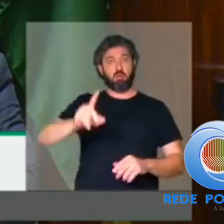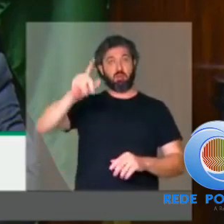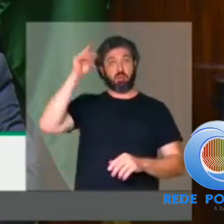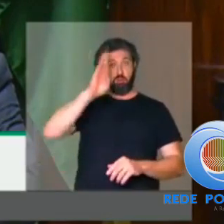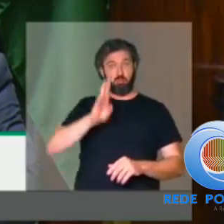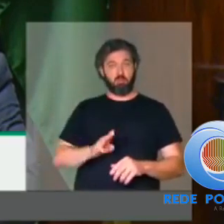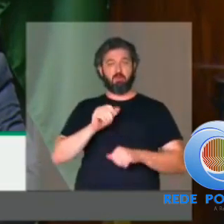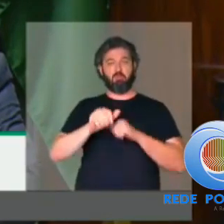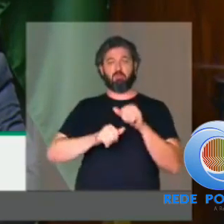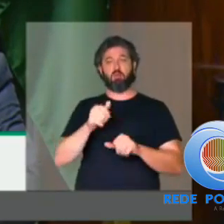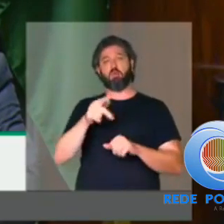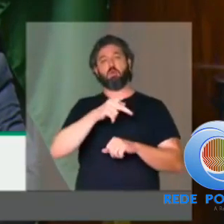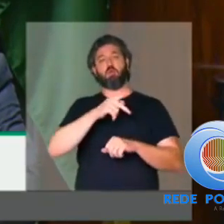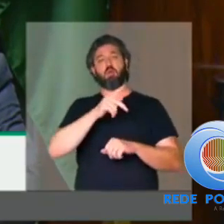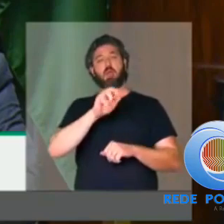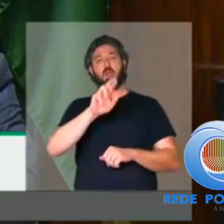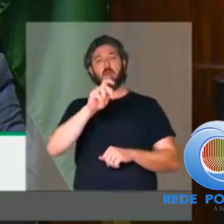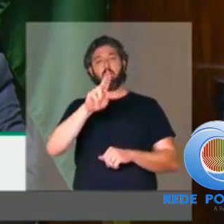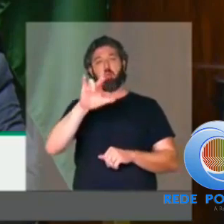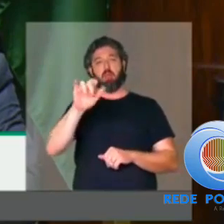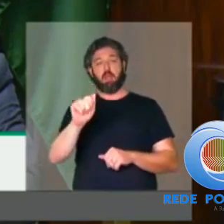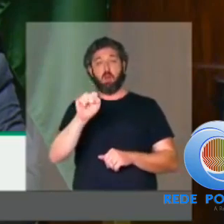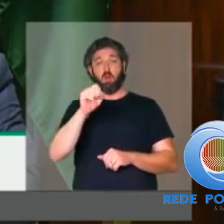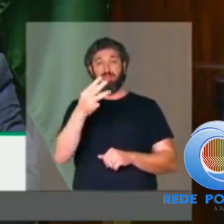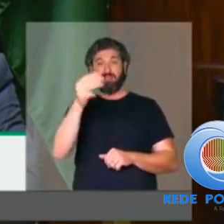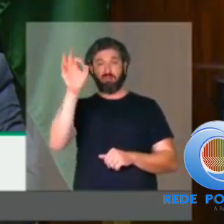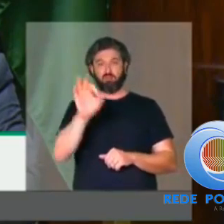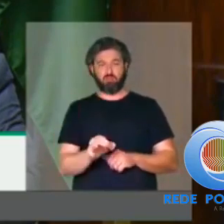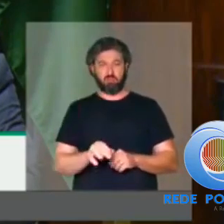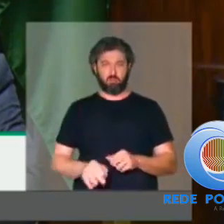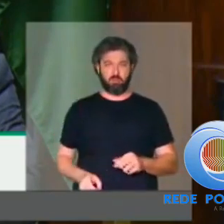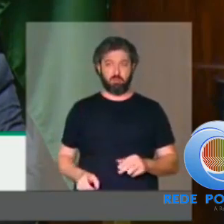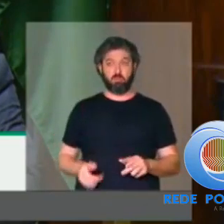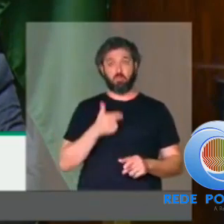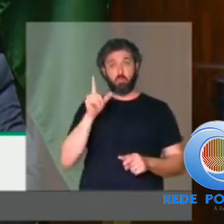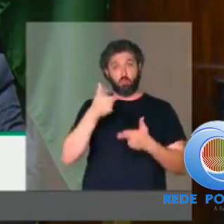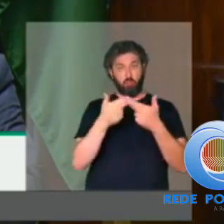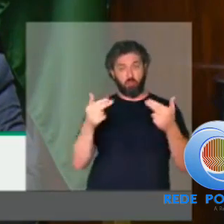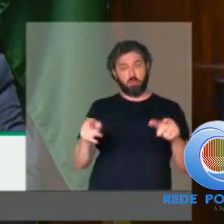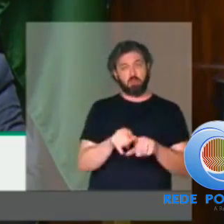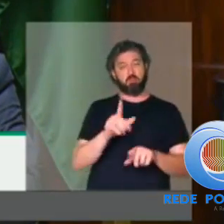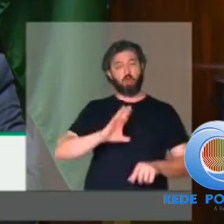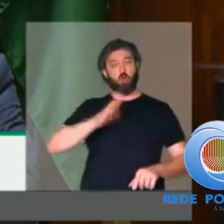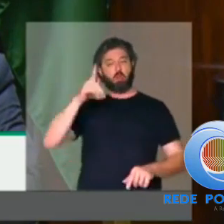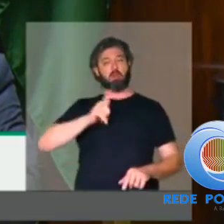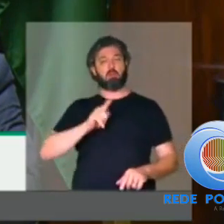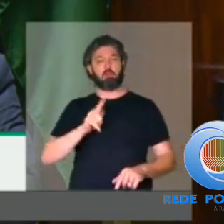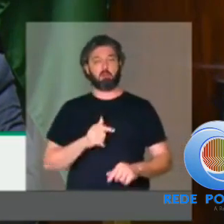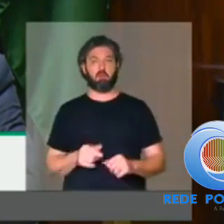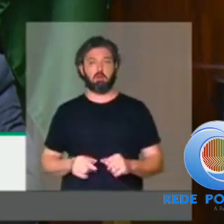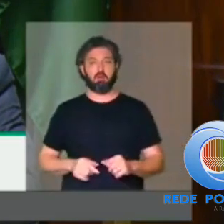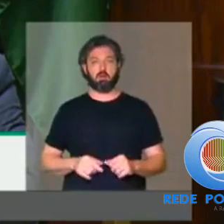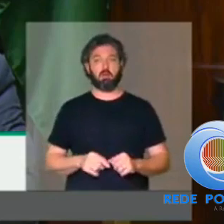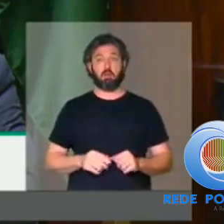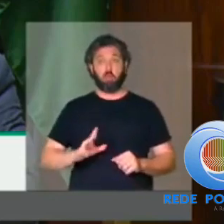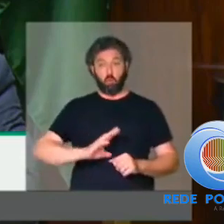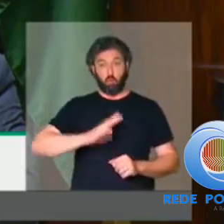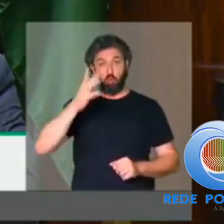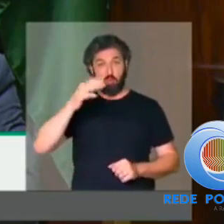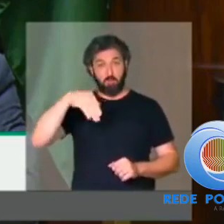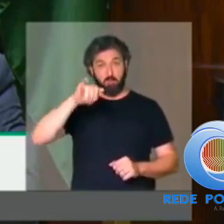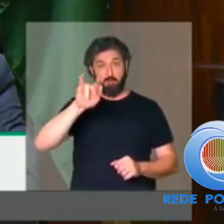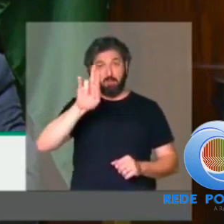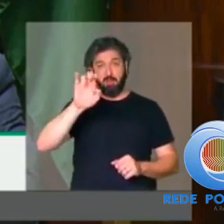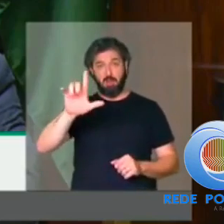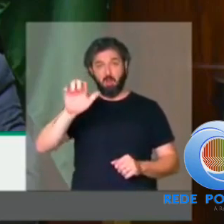que o Brasil é república, 83% dos votos. Outra marca que uniu os dois era a coragem. Foi com a coragem que